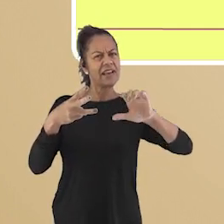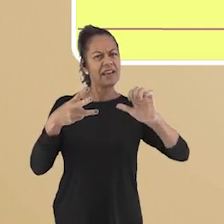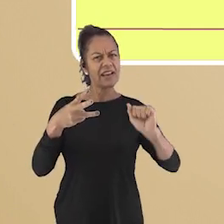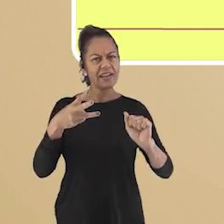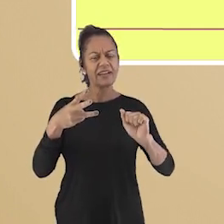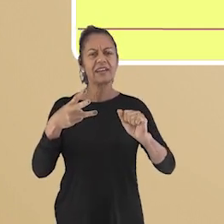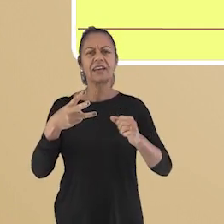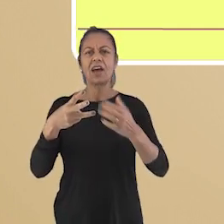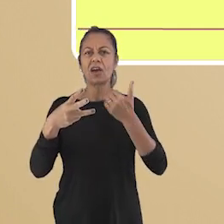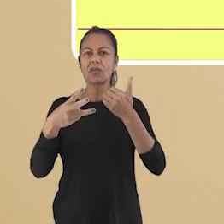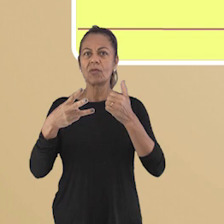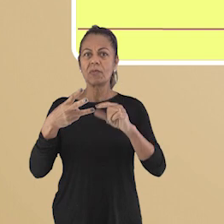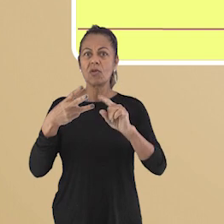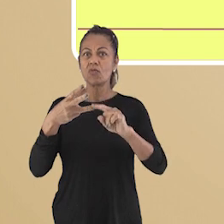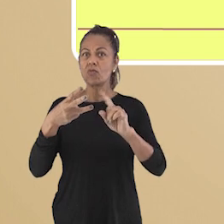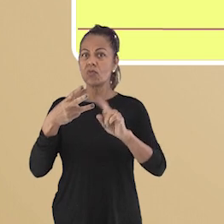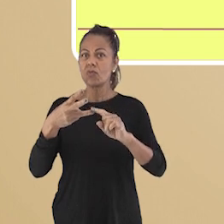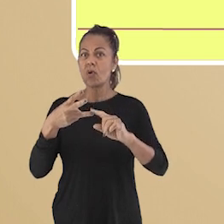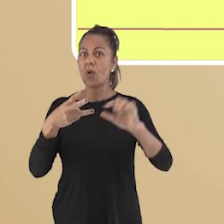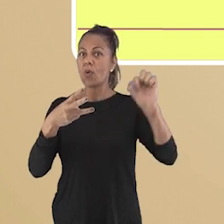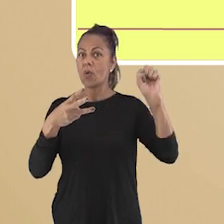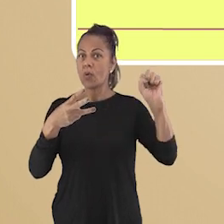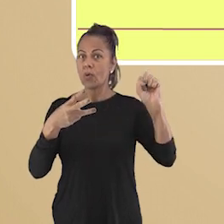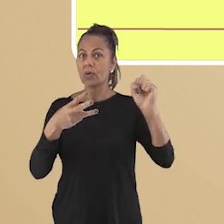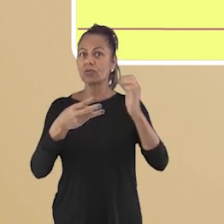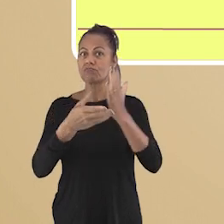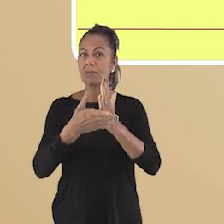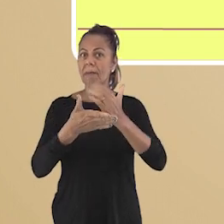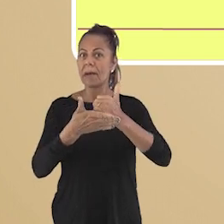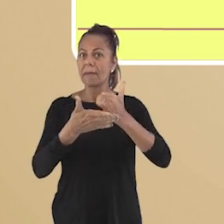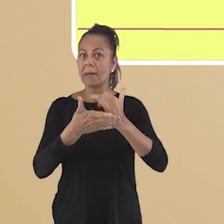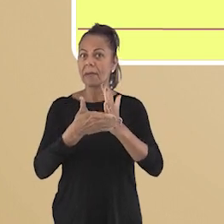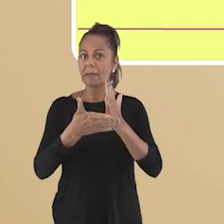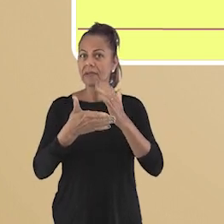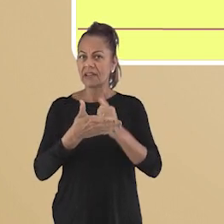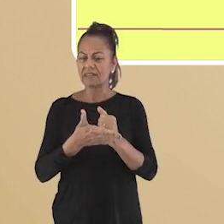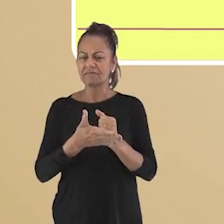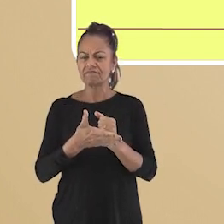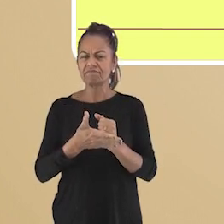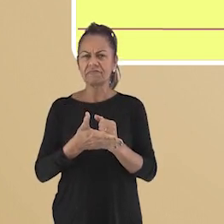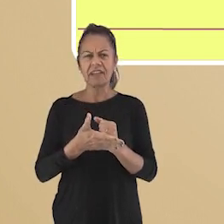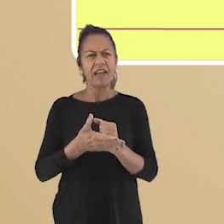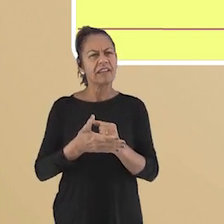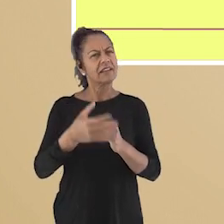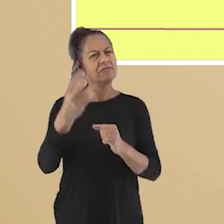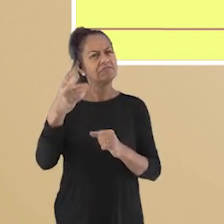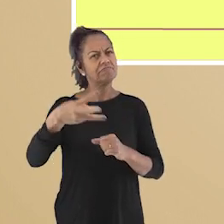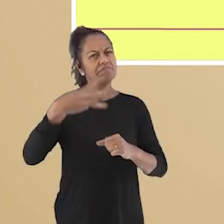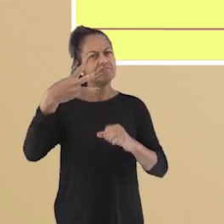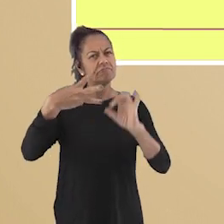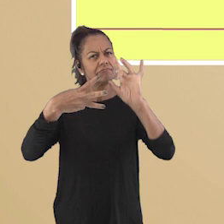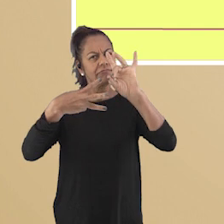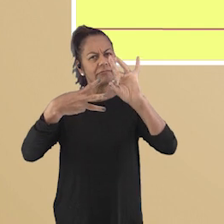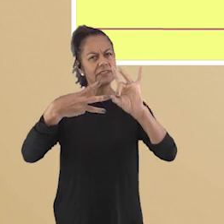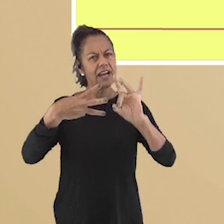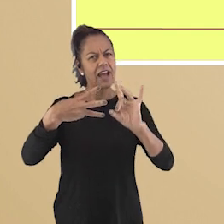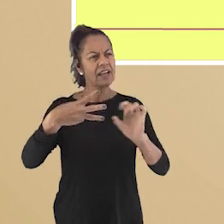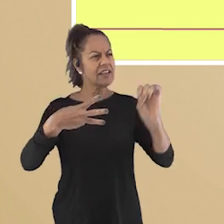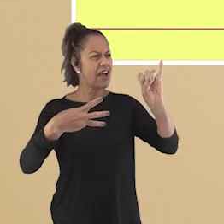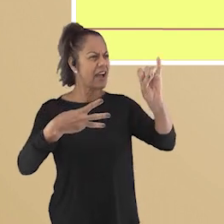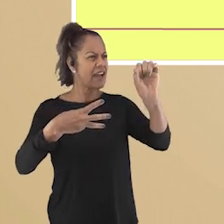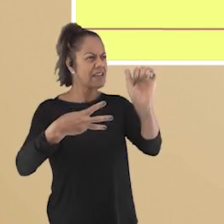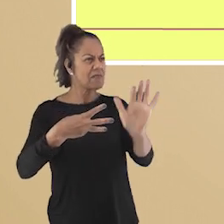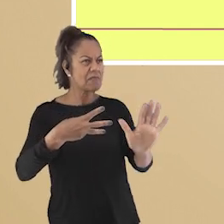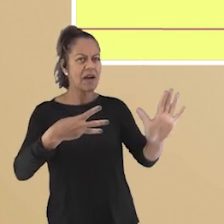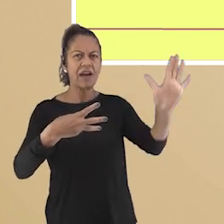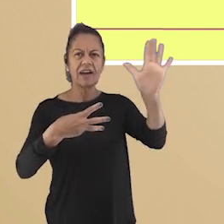para a tela, você consegue perceber algo parecido na ação deles? No jeito que eles comeram cada um a